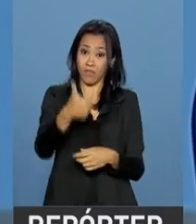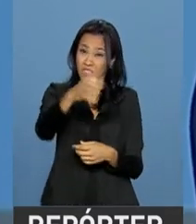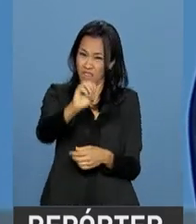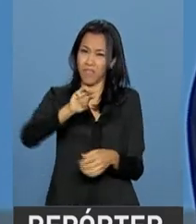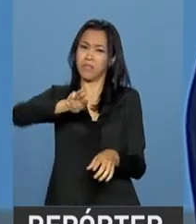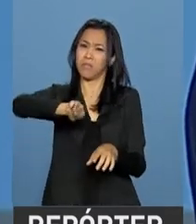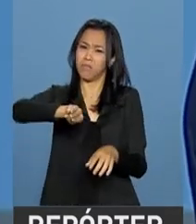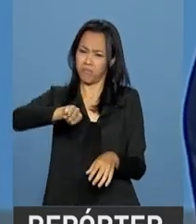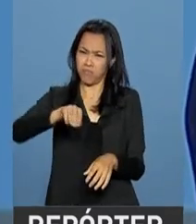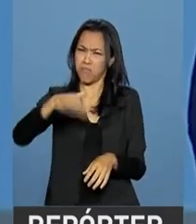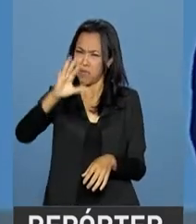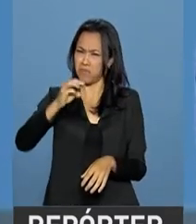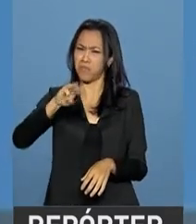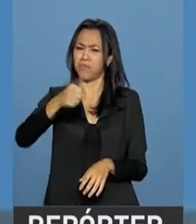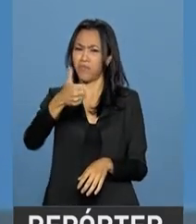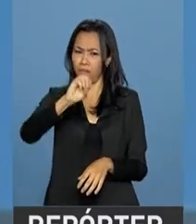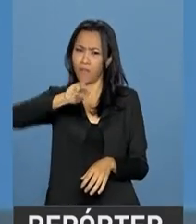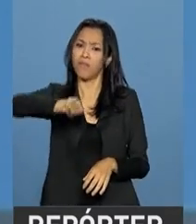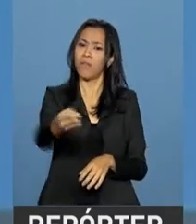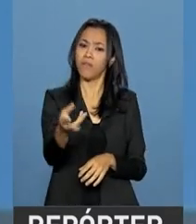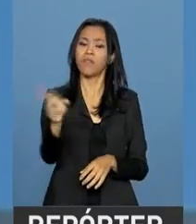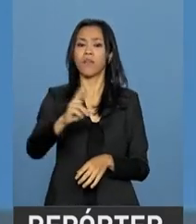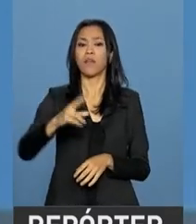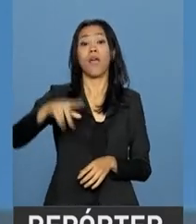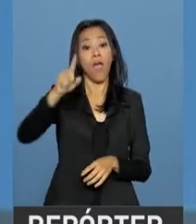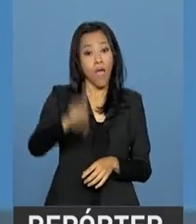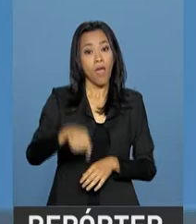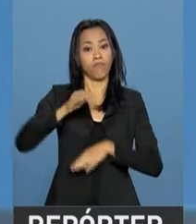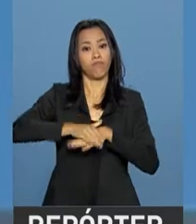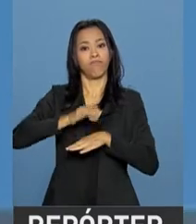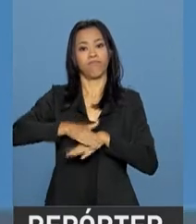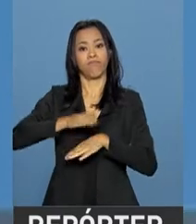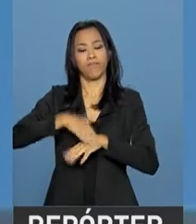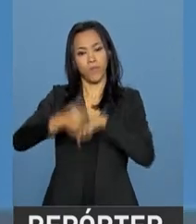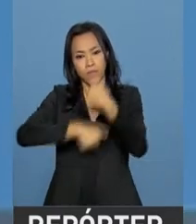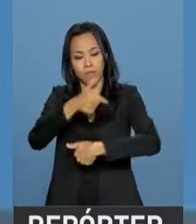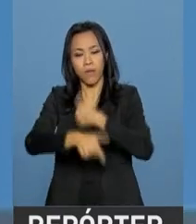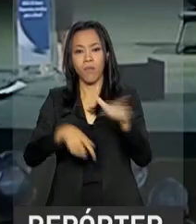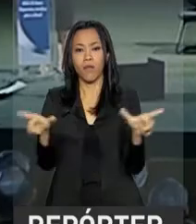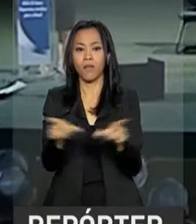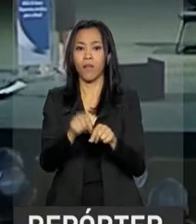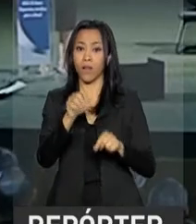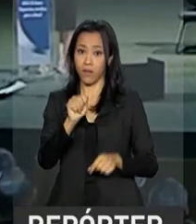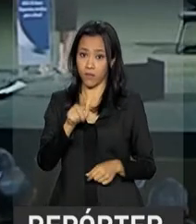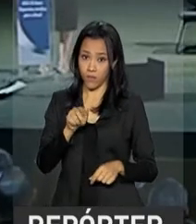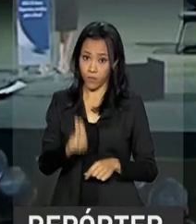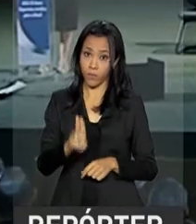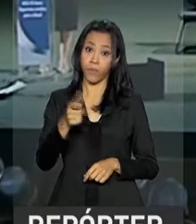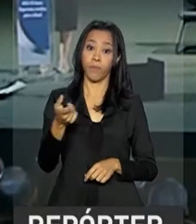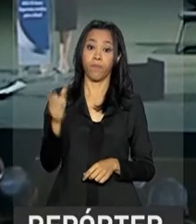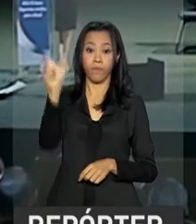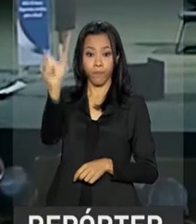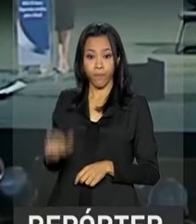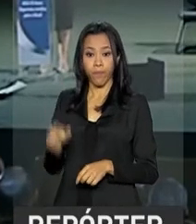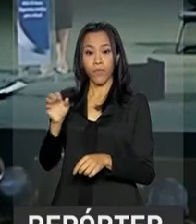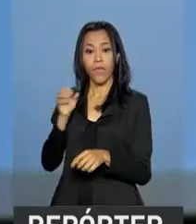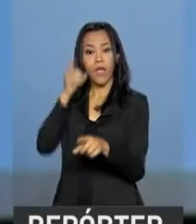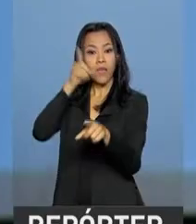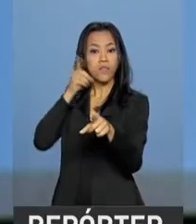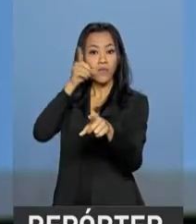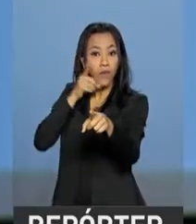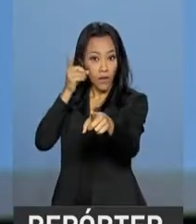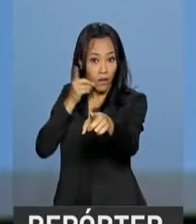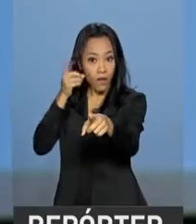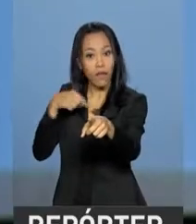desta ação da advocacia-geral da união a advogada geral da união lembrou que o